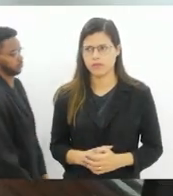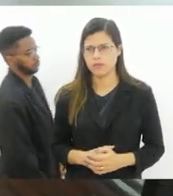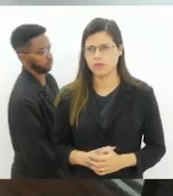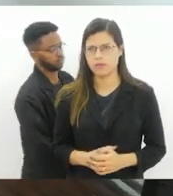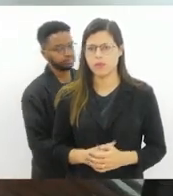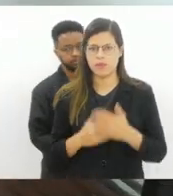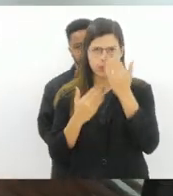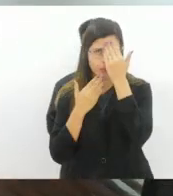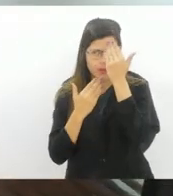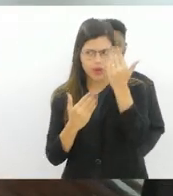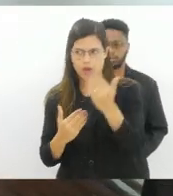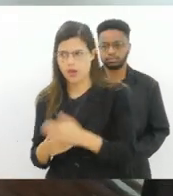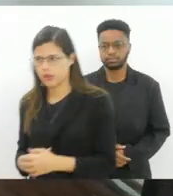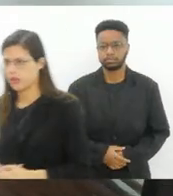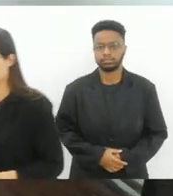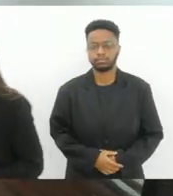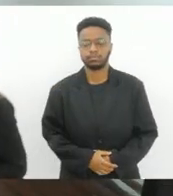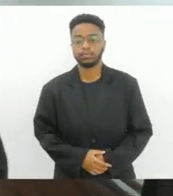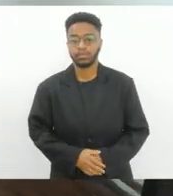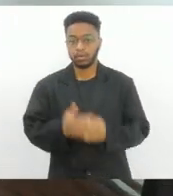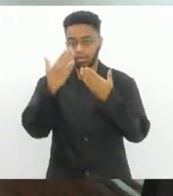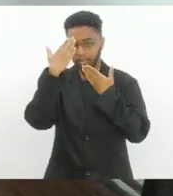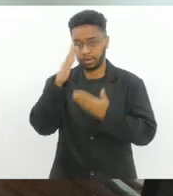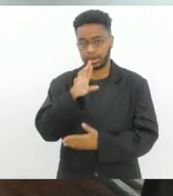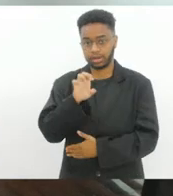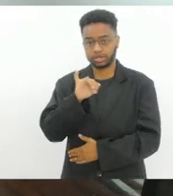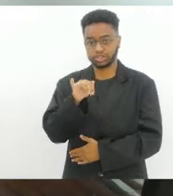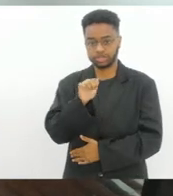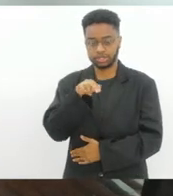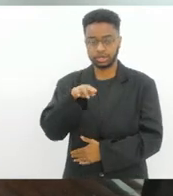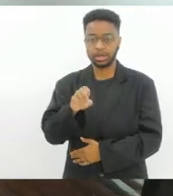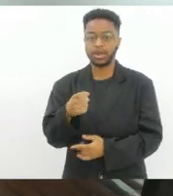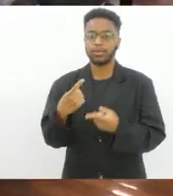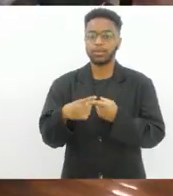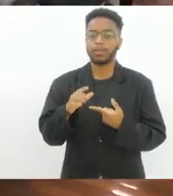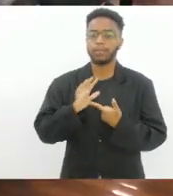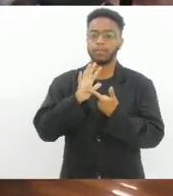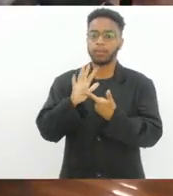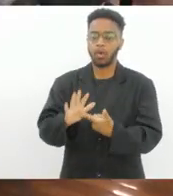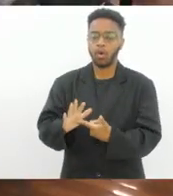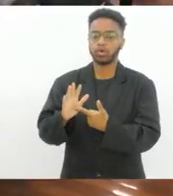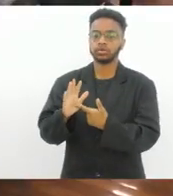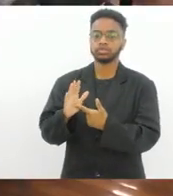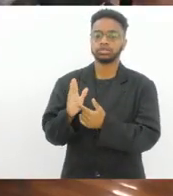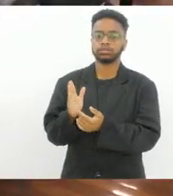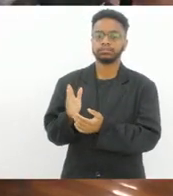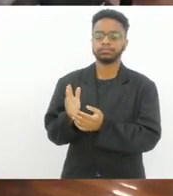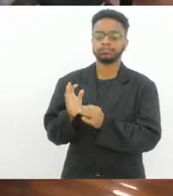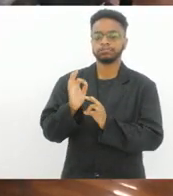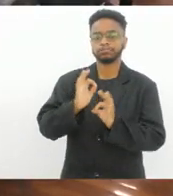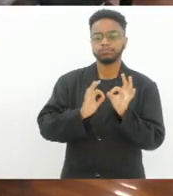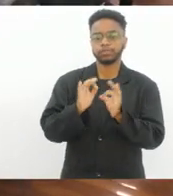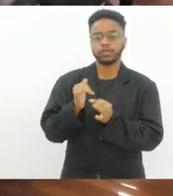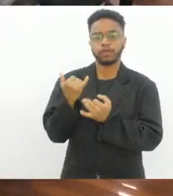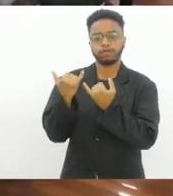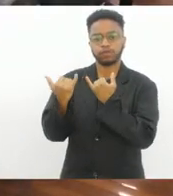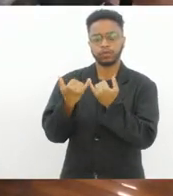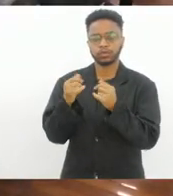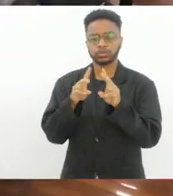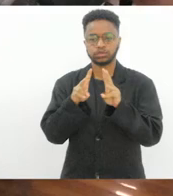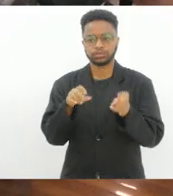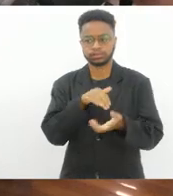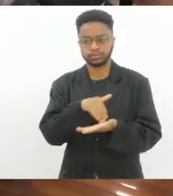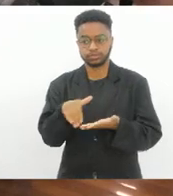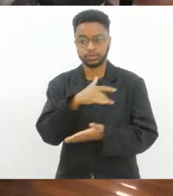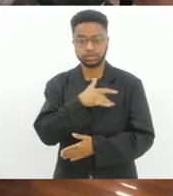Muito obrigada, senhora Rejane. Esse panorama dado com relação à Secretaria